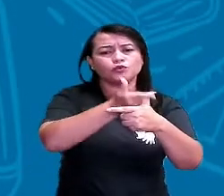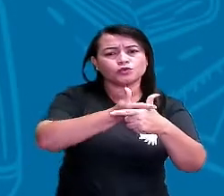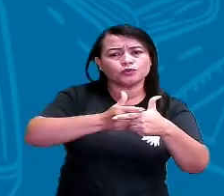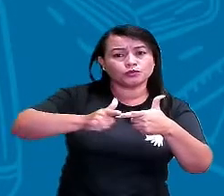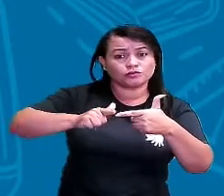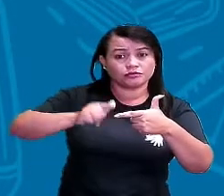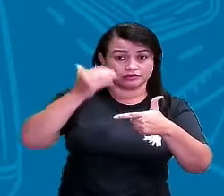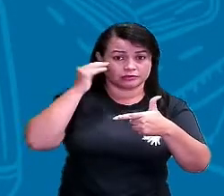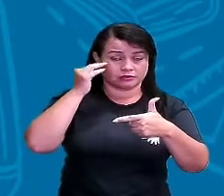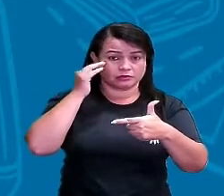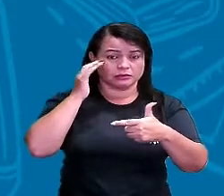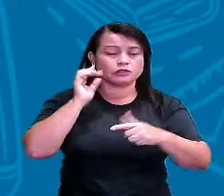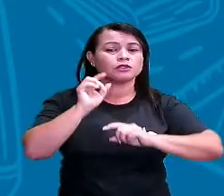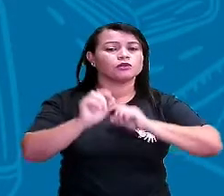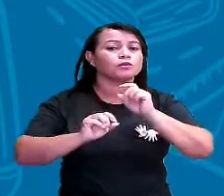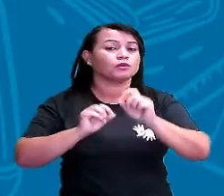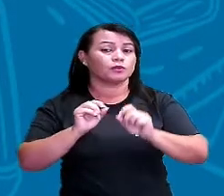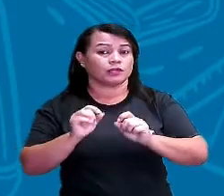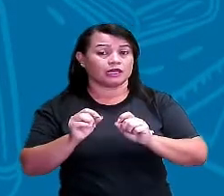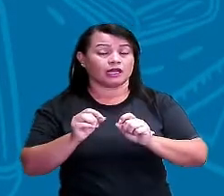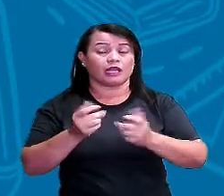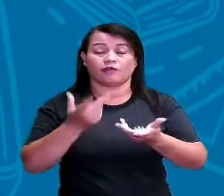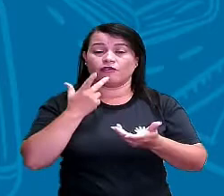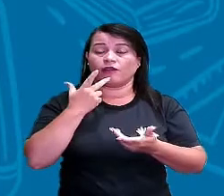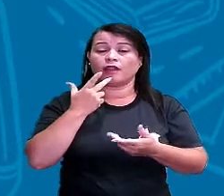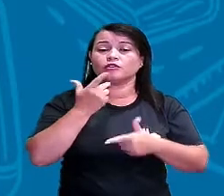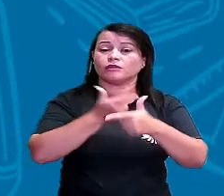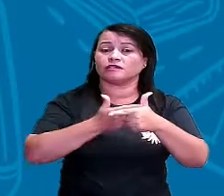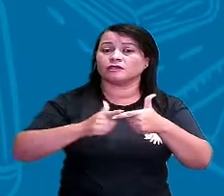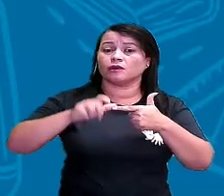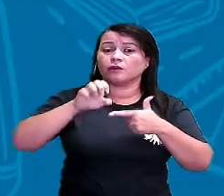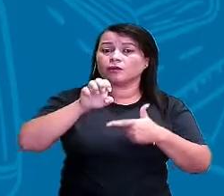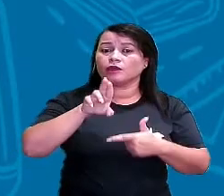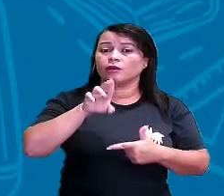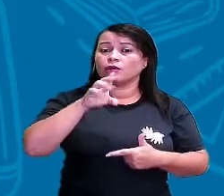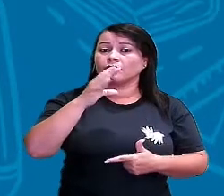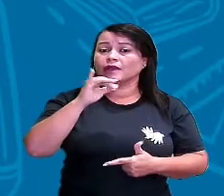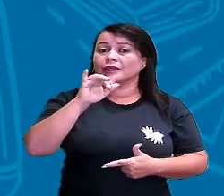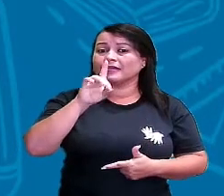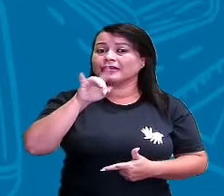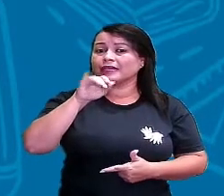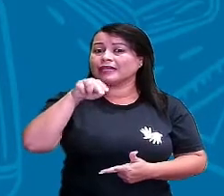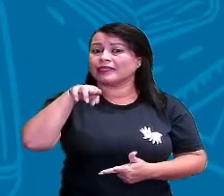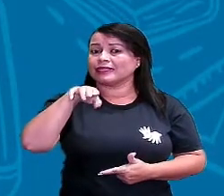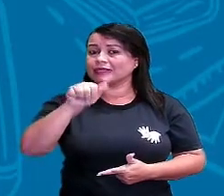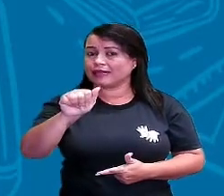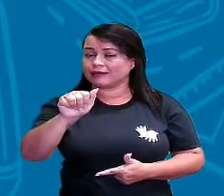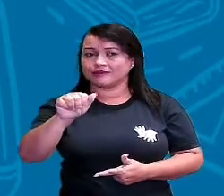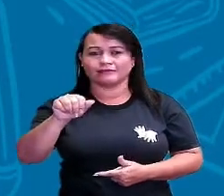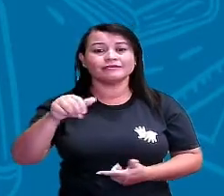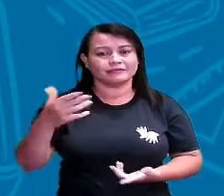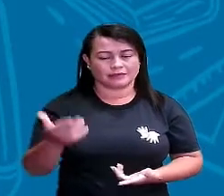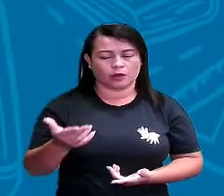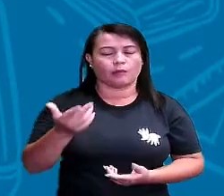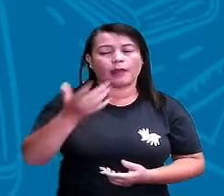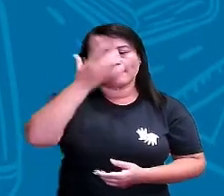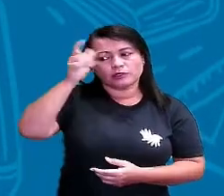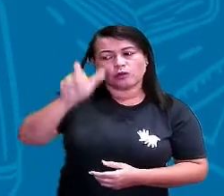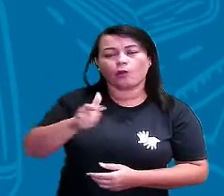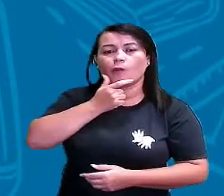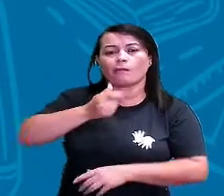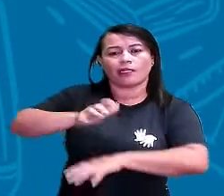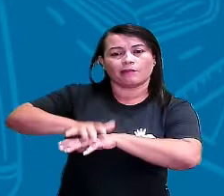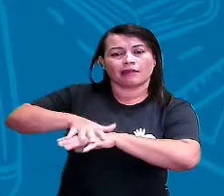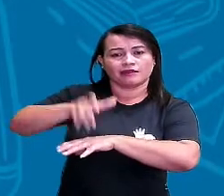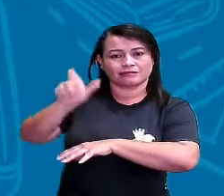aí eu quero trazer a ideia da divisão euclidiana, tá? Criada pelo matemático Euclides, beleza?